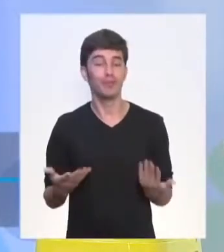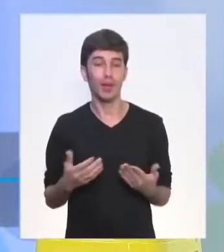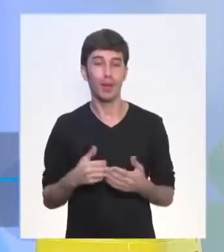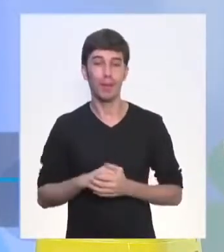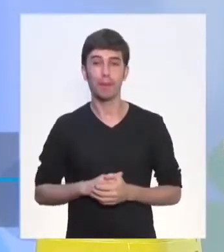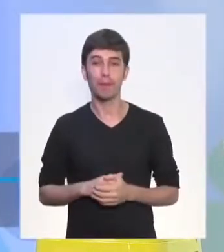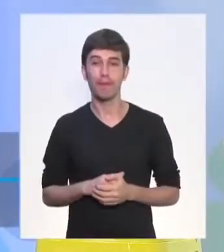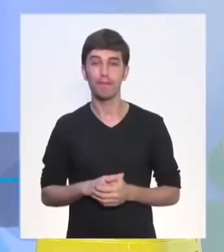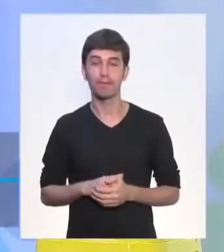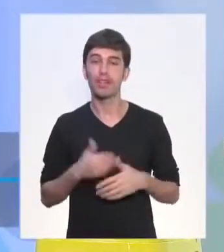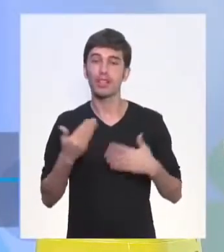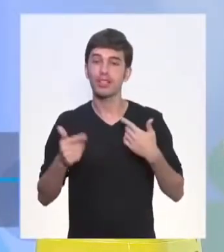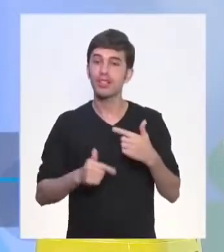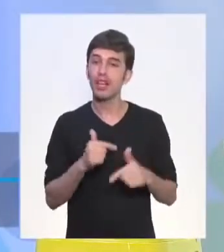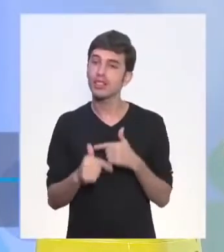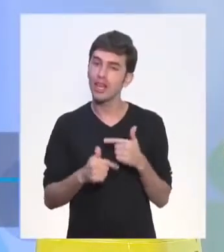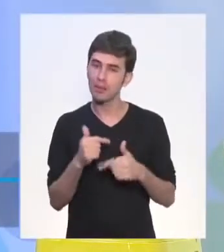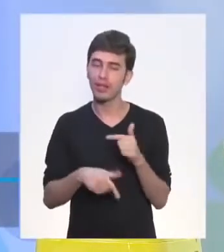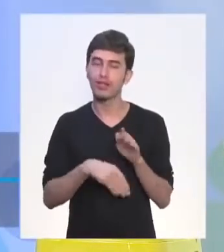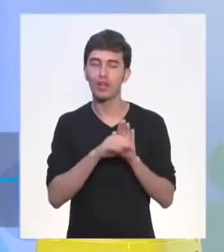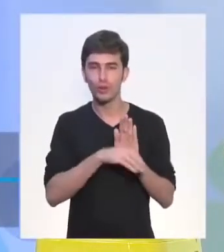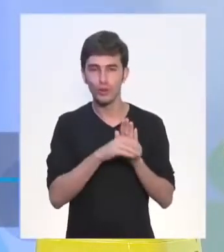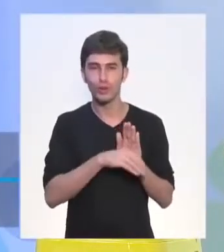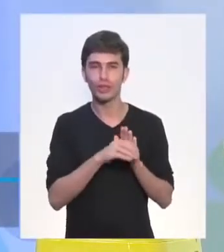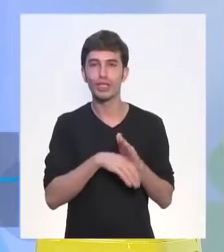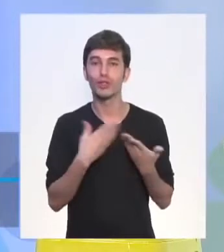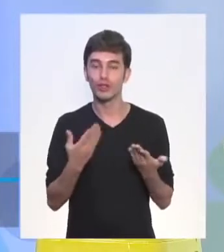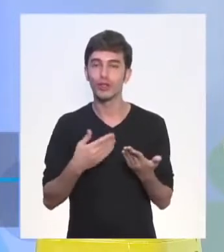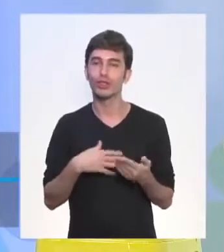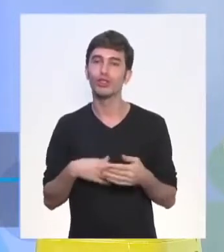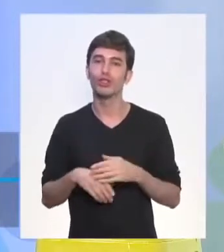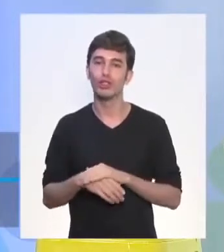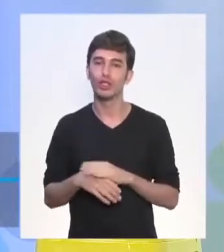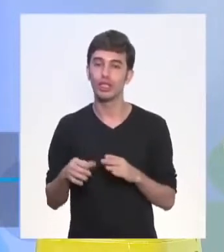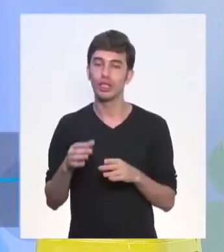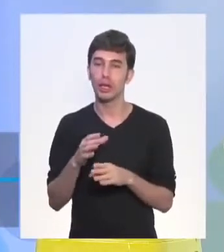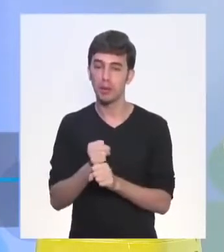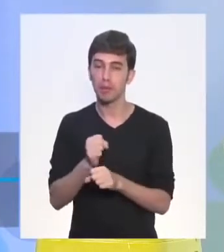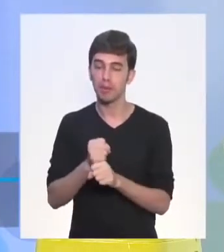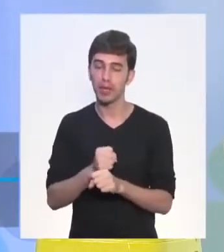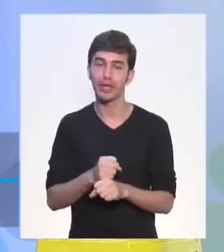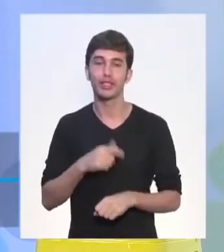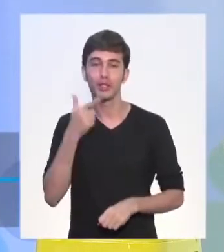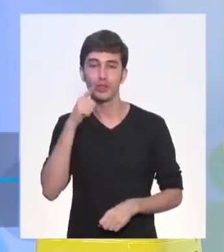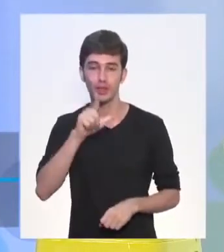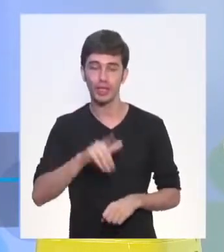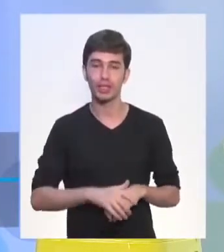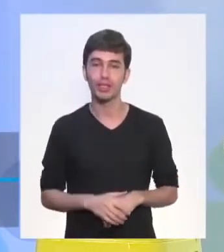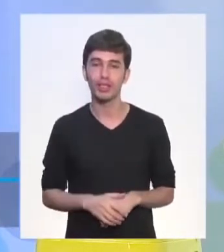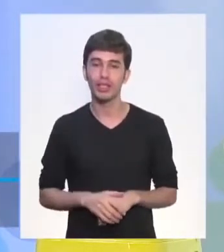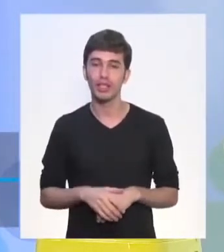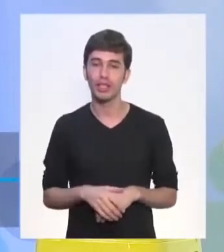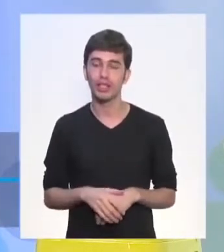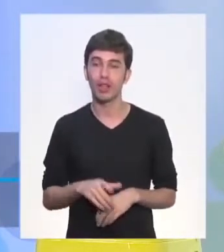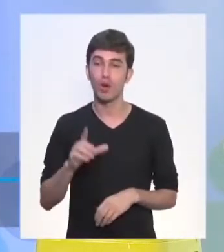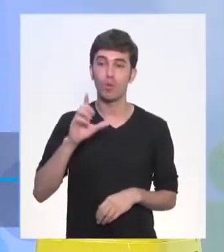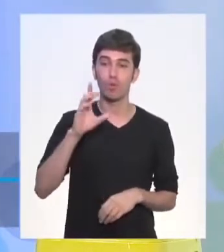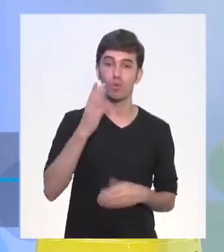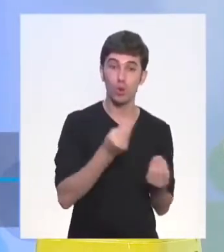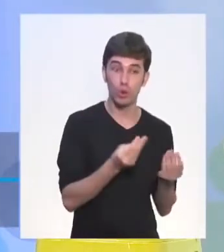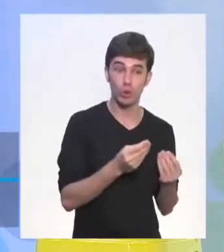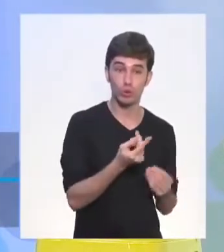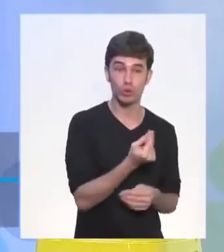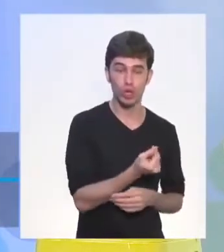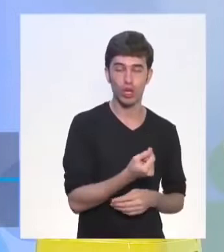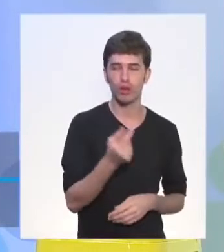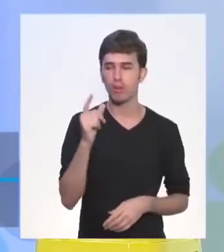na realidade, a gente está trabalhando aí um conceito de medida, né? Muito dinheiro, pouco dinheiro, enfim. Então, essa é a ideia.